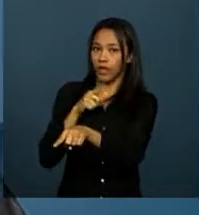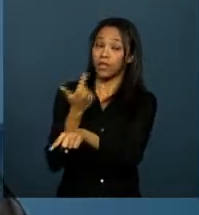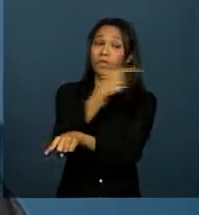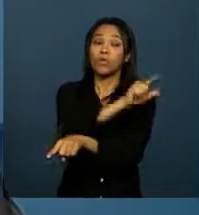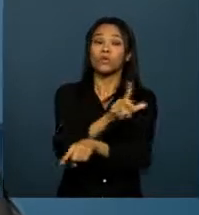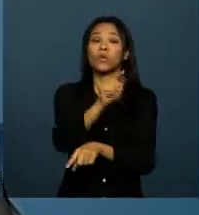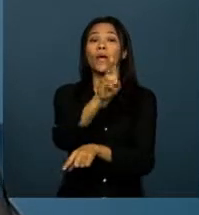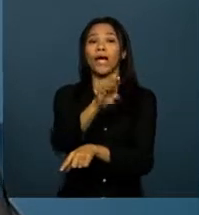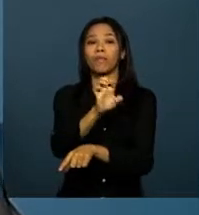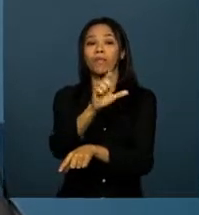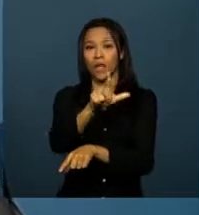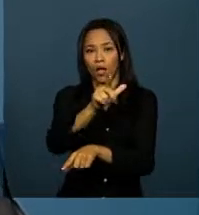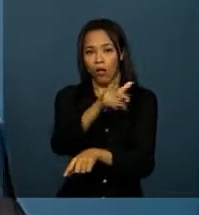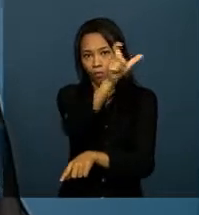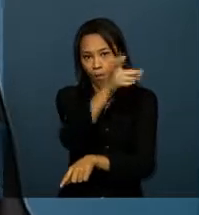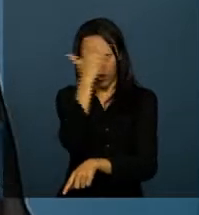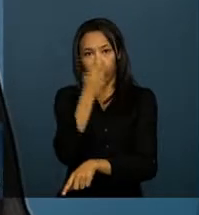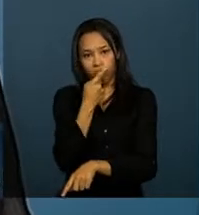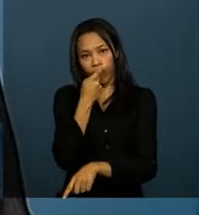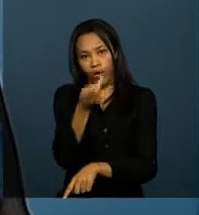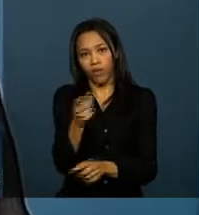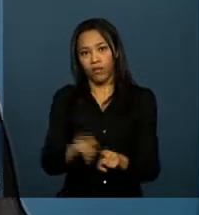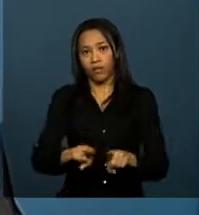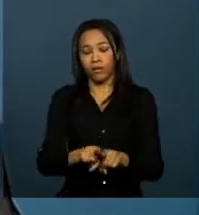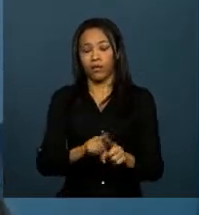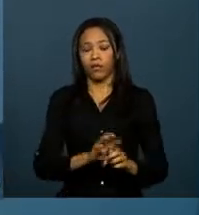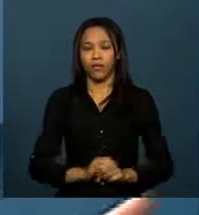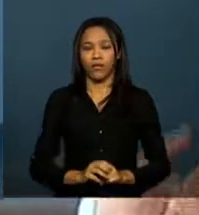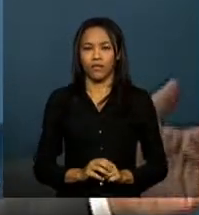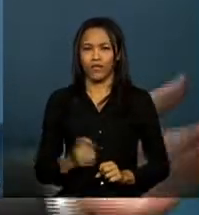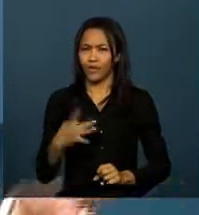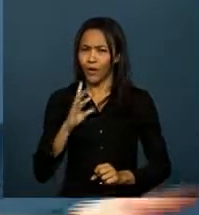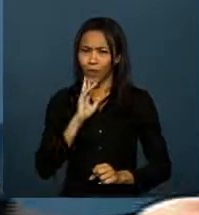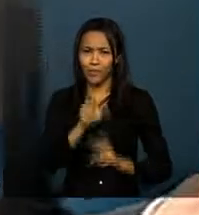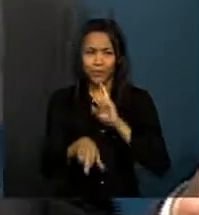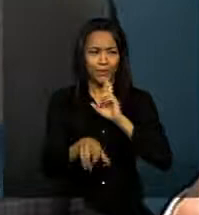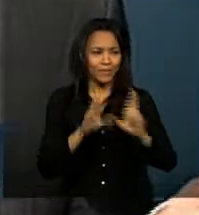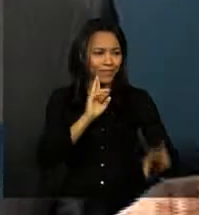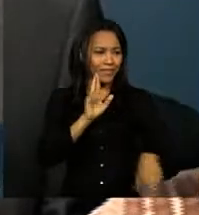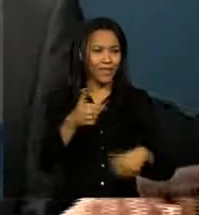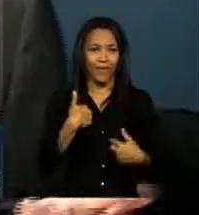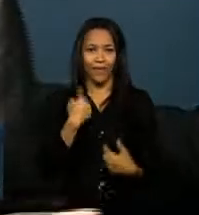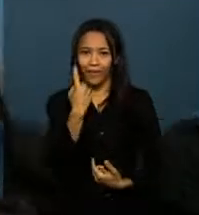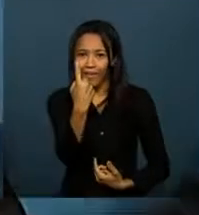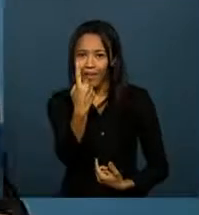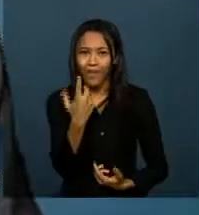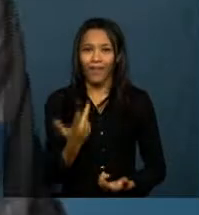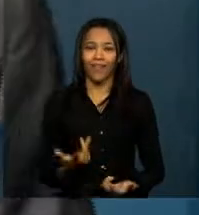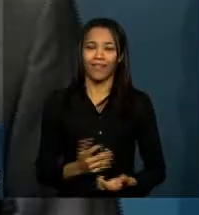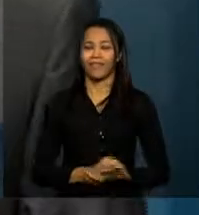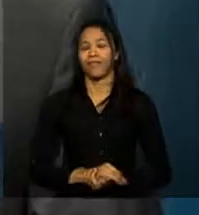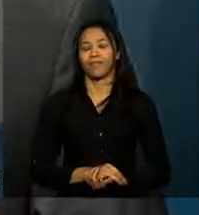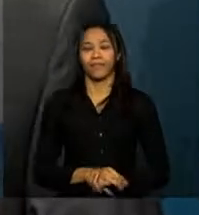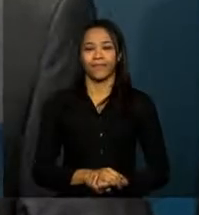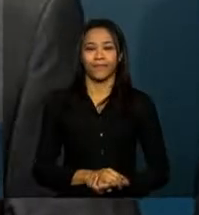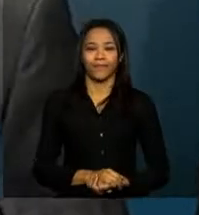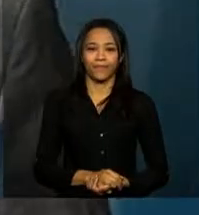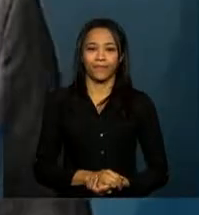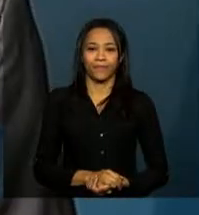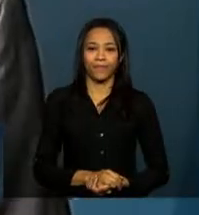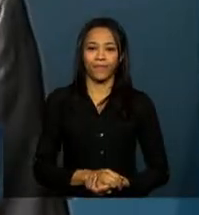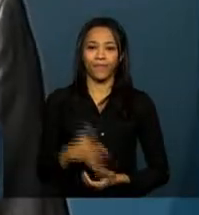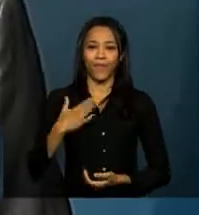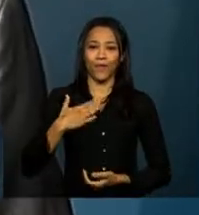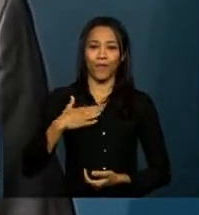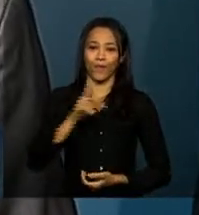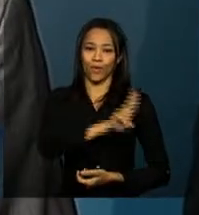fazer. Próximo, pois não. Só eu respondo aqui? Não, peraí. Vai partir aqui. Meu nome é Miriam